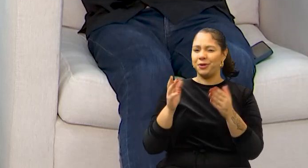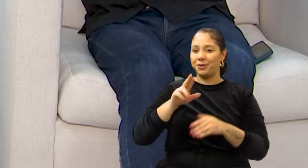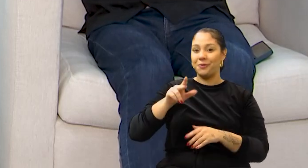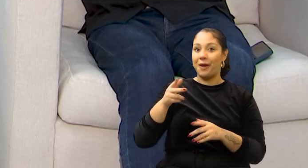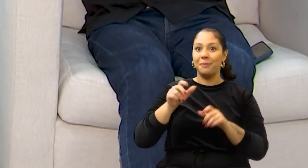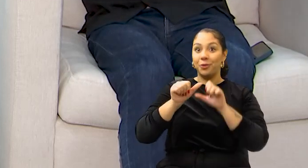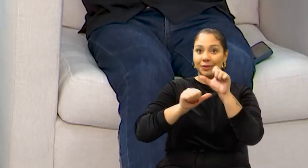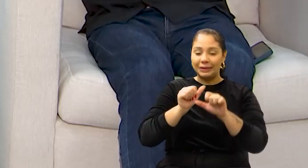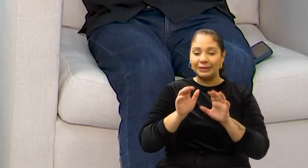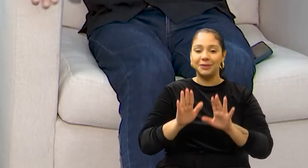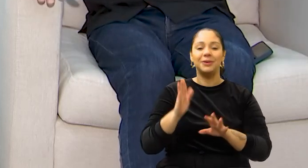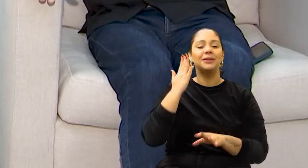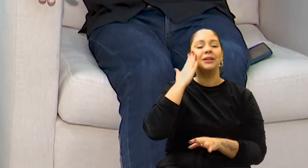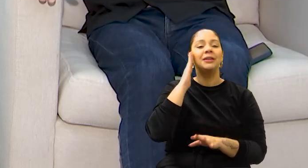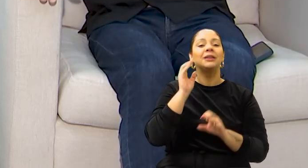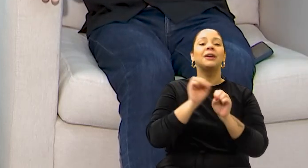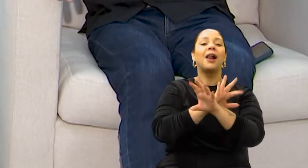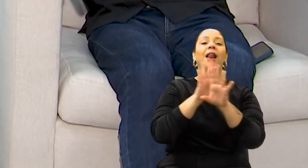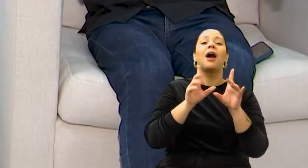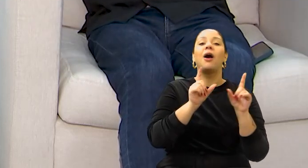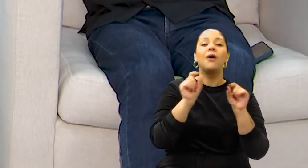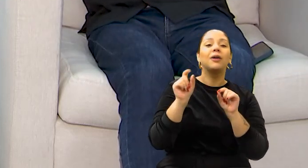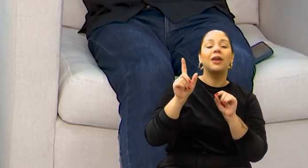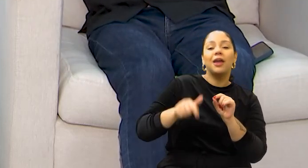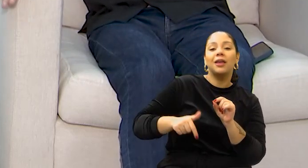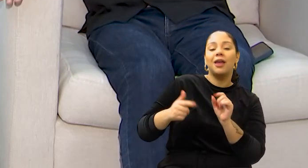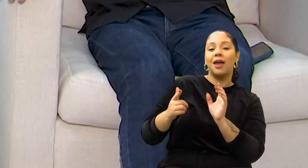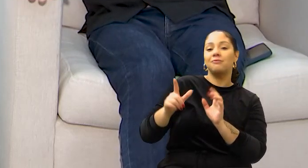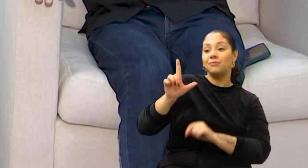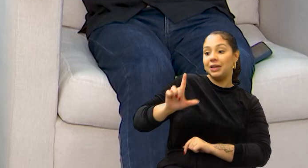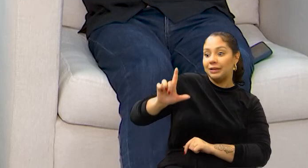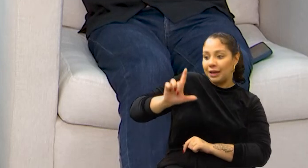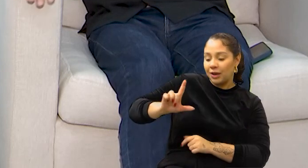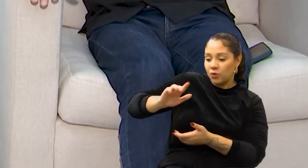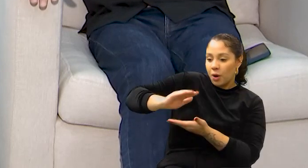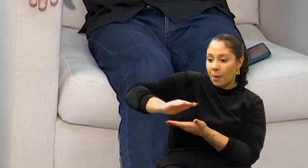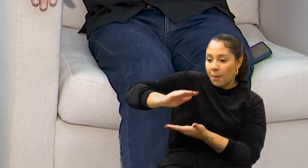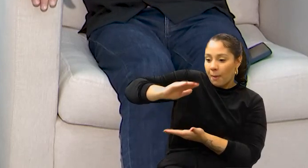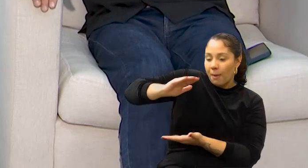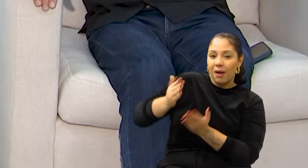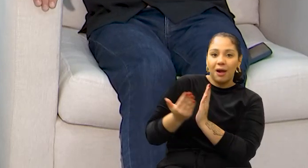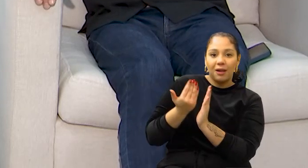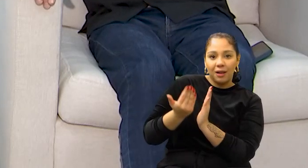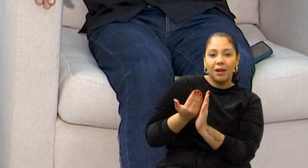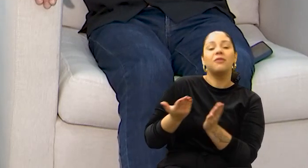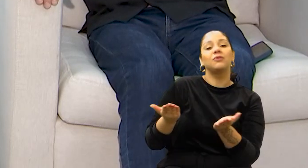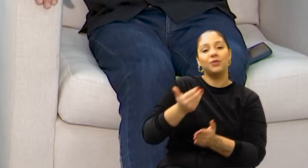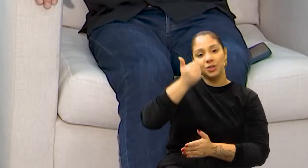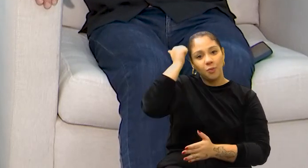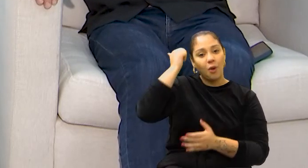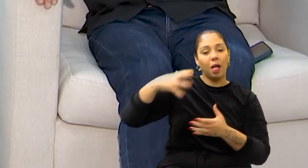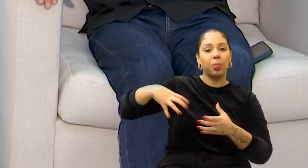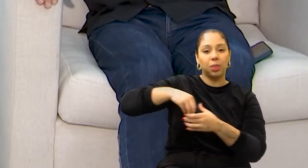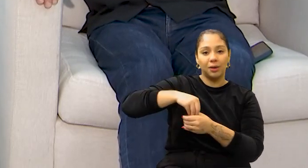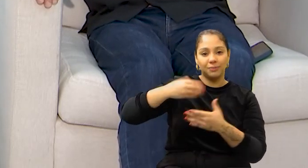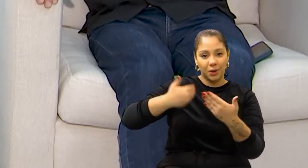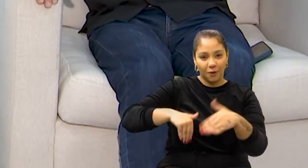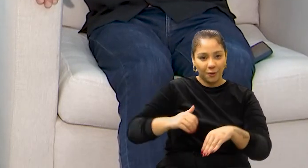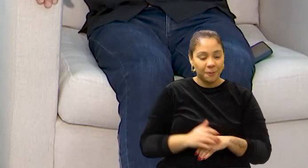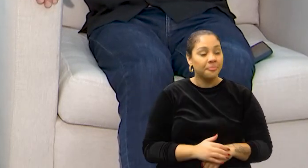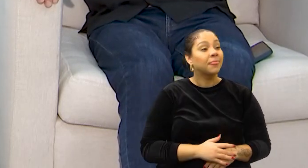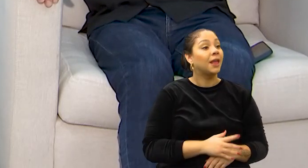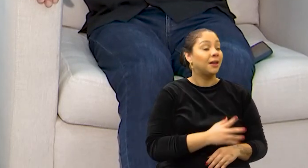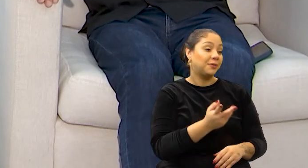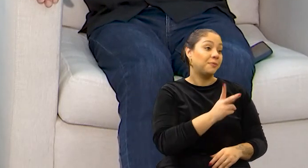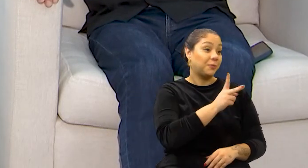caso não ia tanto mudança mas poder entender um pouco o espírito de ter obras literárias num vestibular como nós bom e o professor José Alves sempre